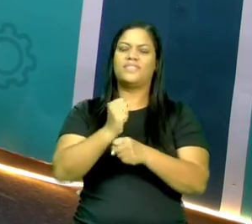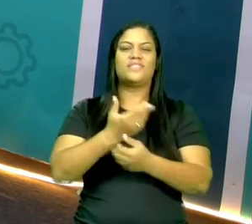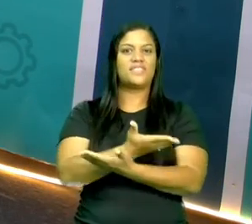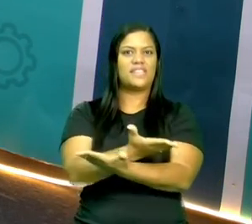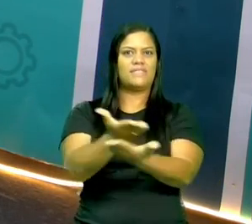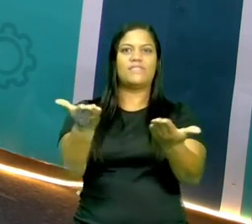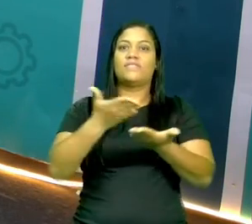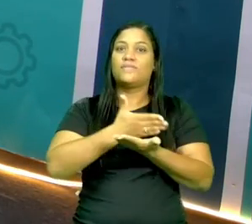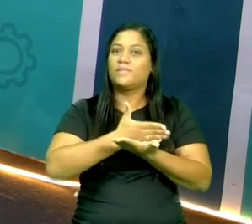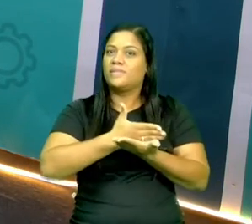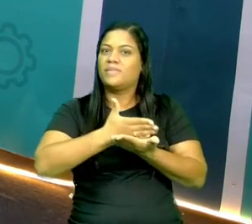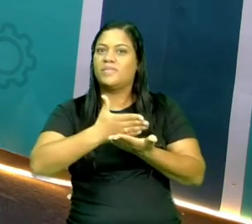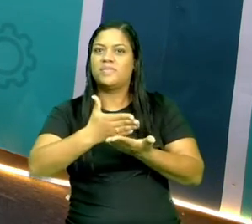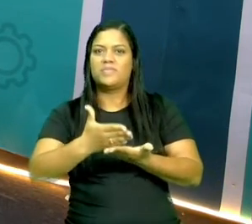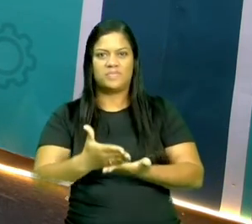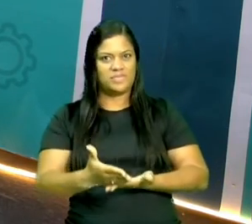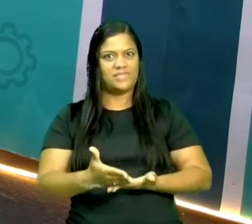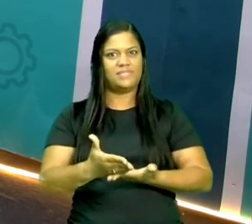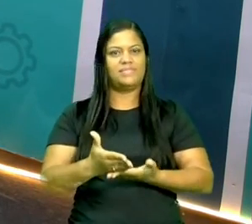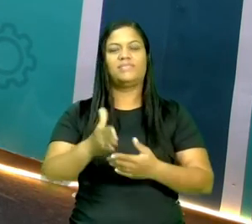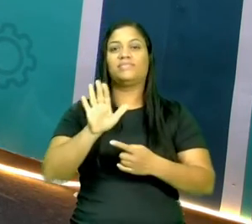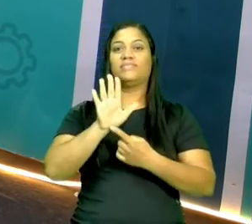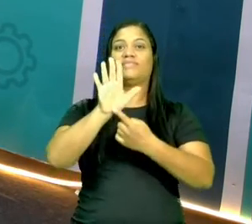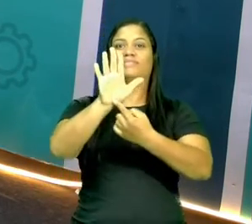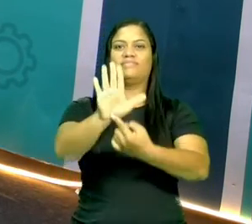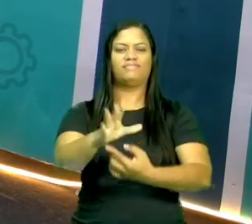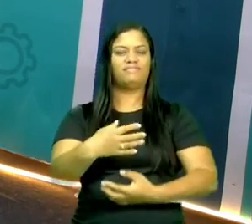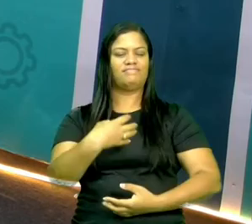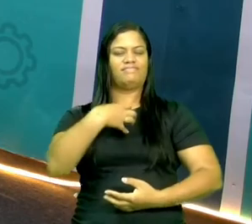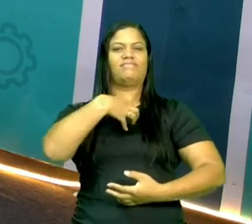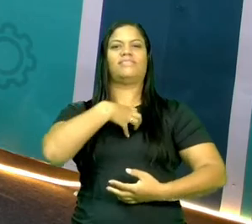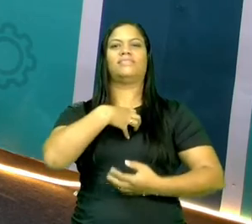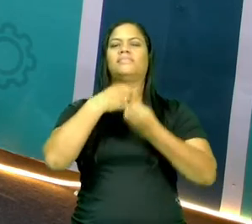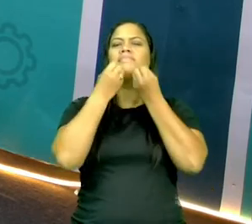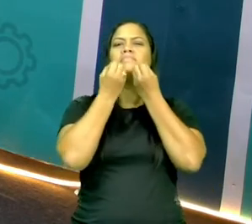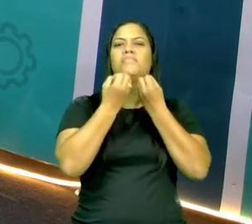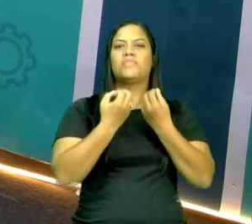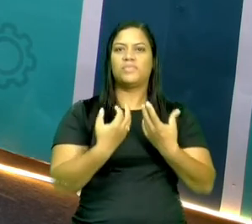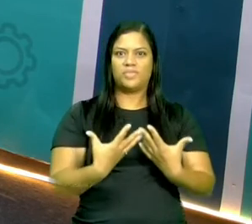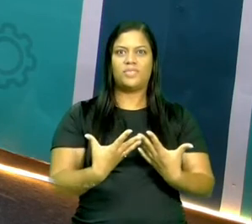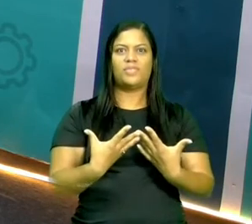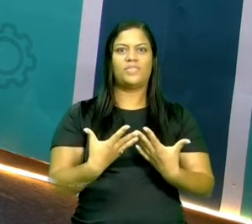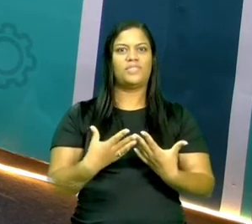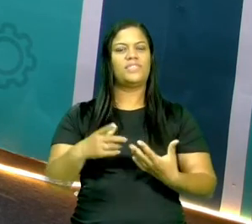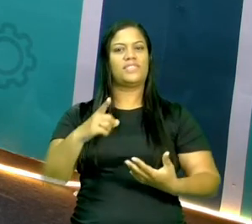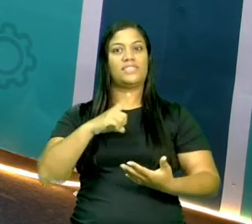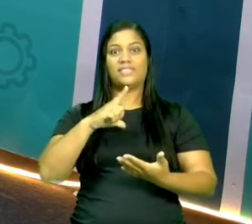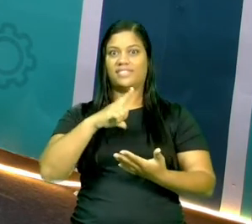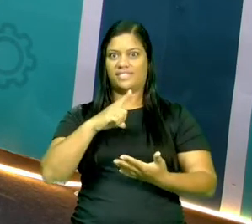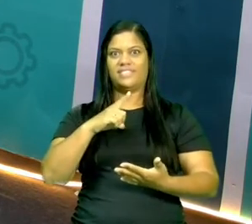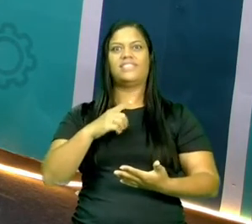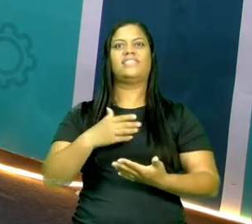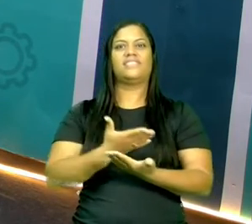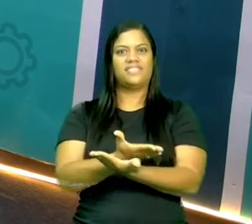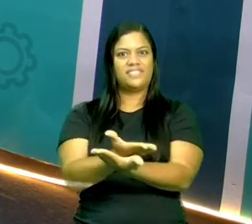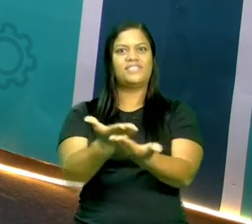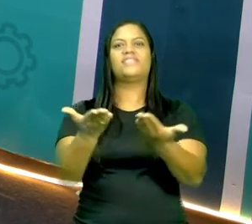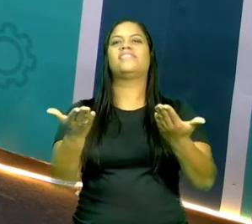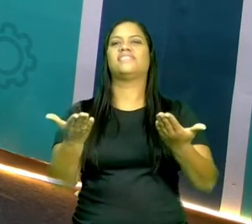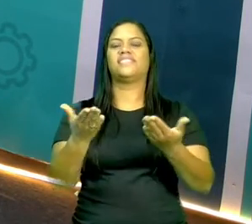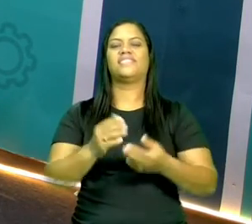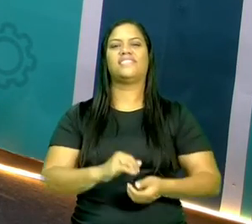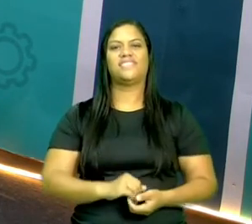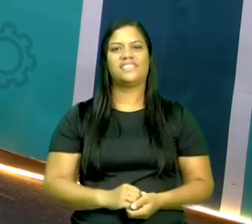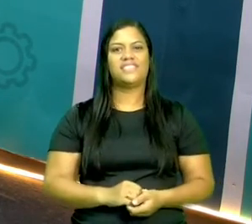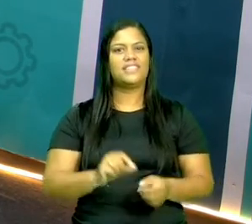vocês comecem a expressar, né, todos os sentimentos bons, né, que surgem em